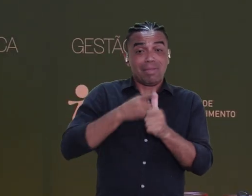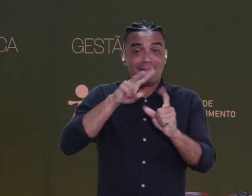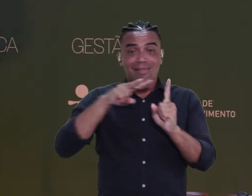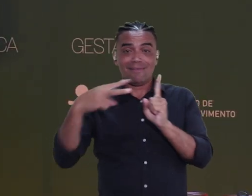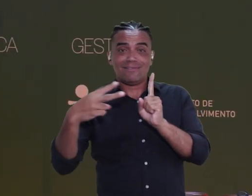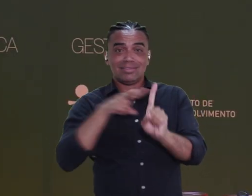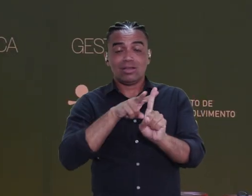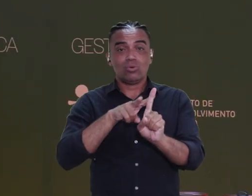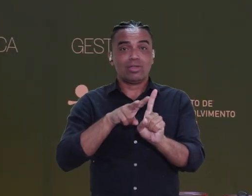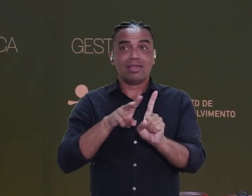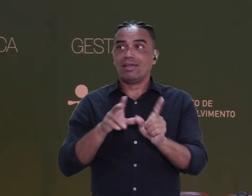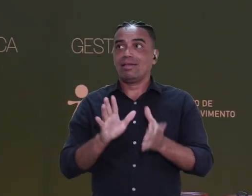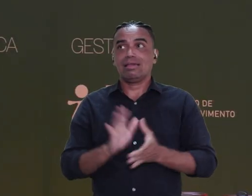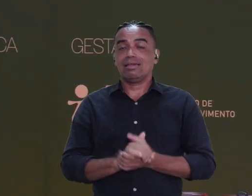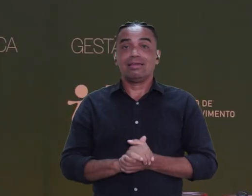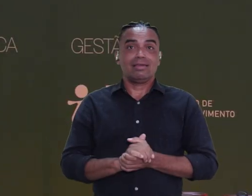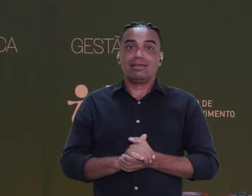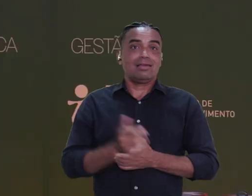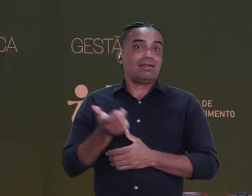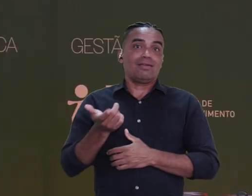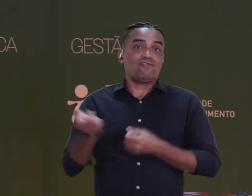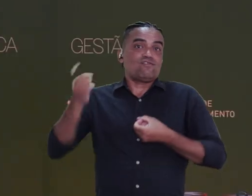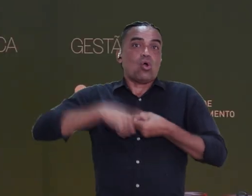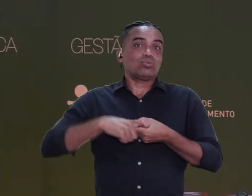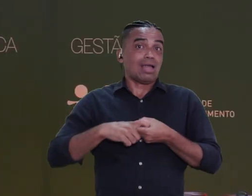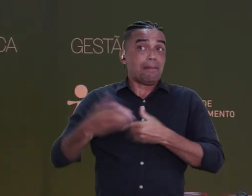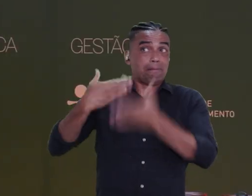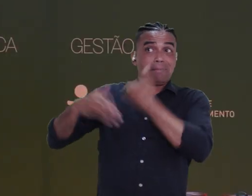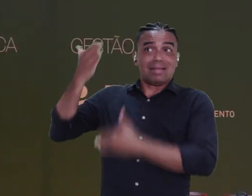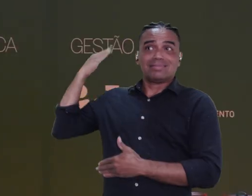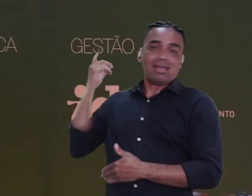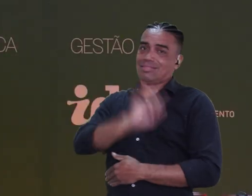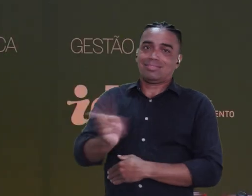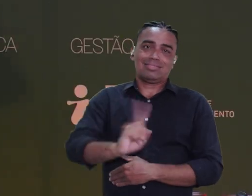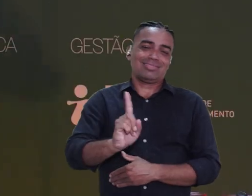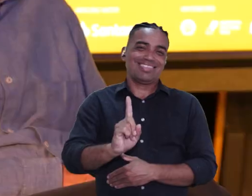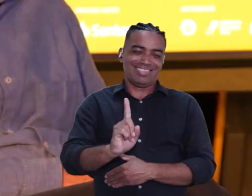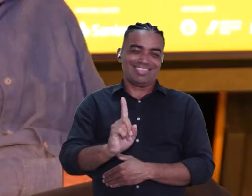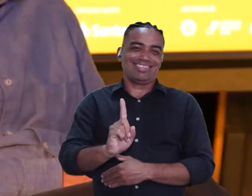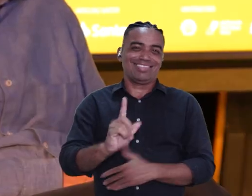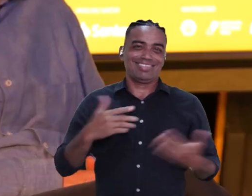não tem retorno. Dessa encruzilhada, a gente não vai voltar, né?